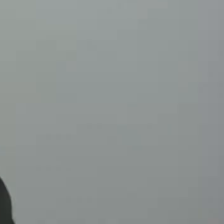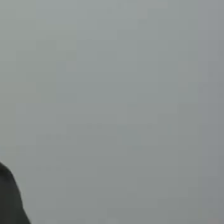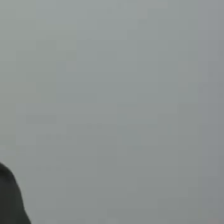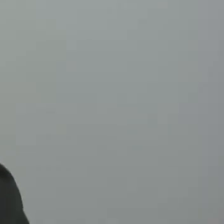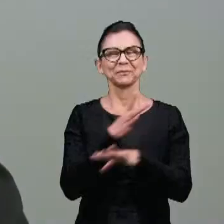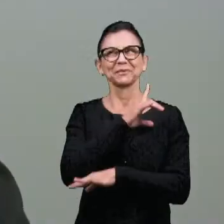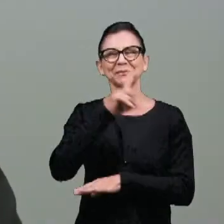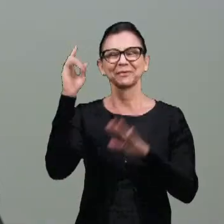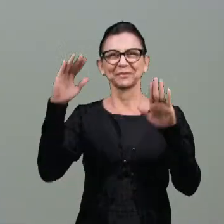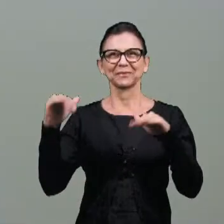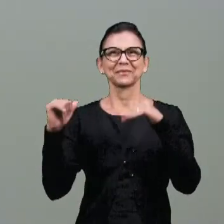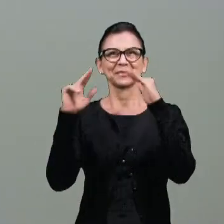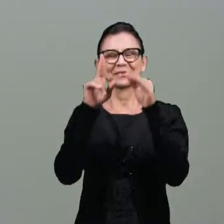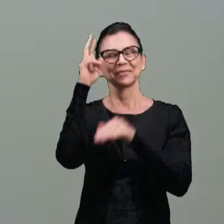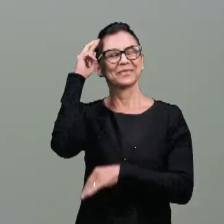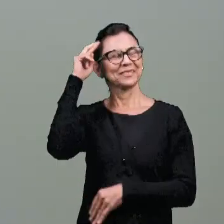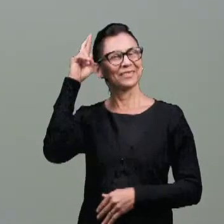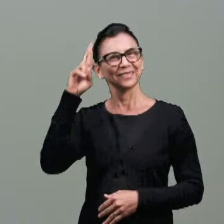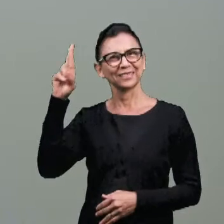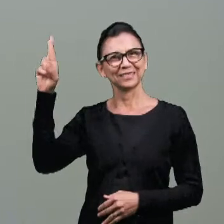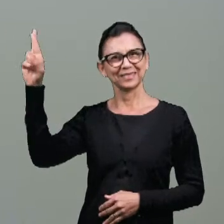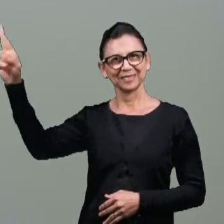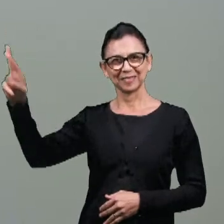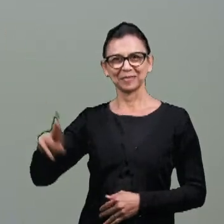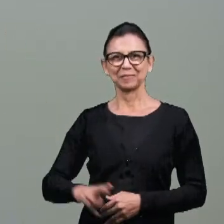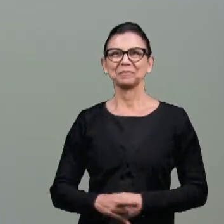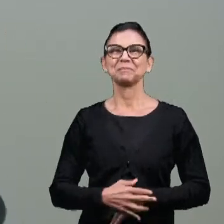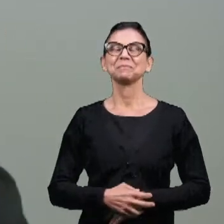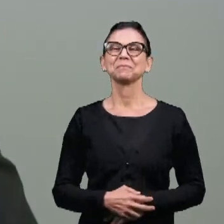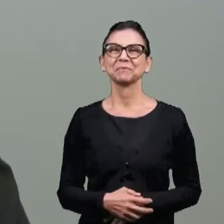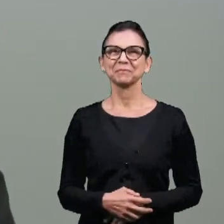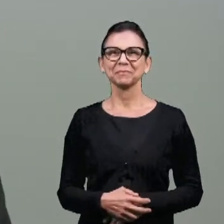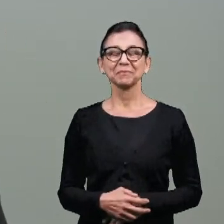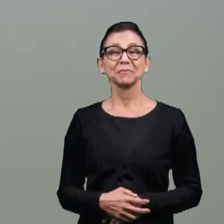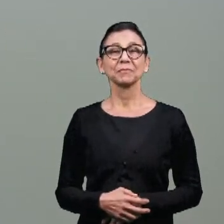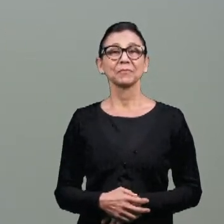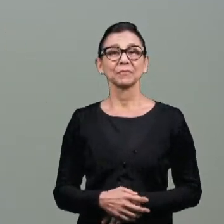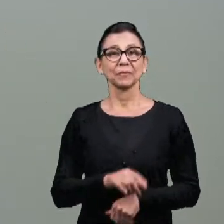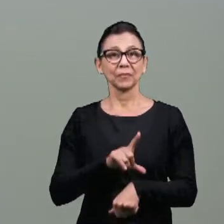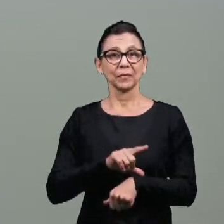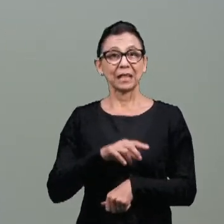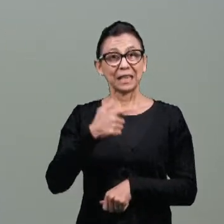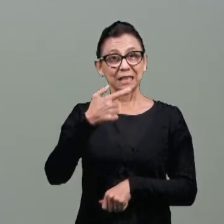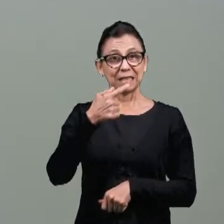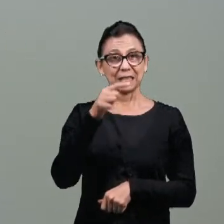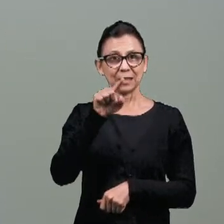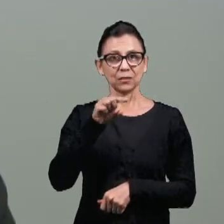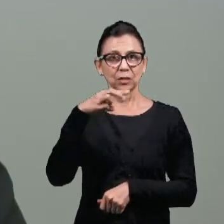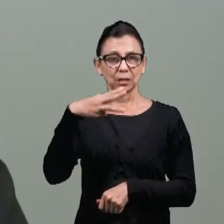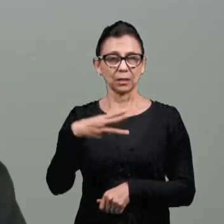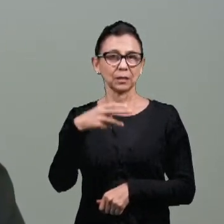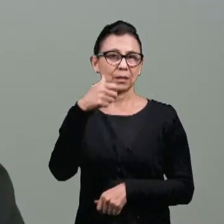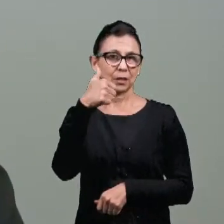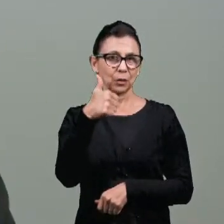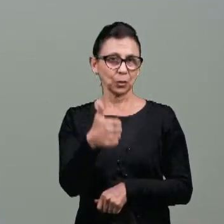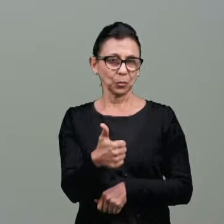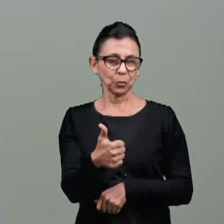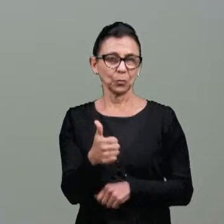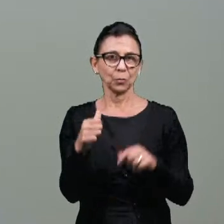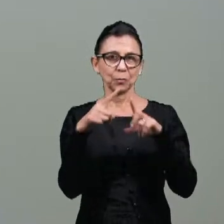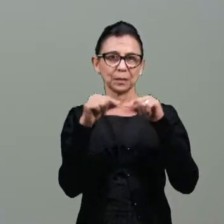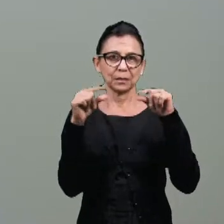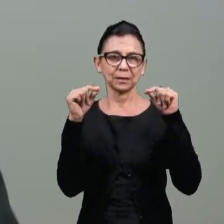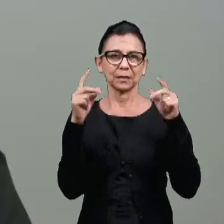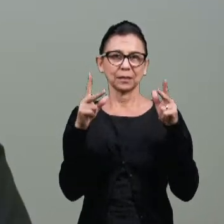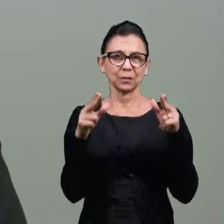Deus, louvado seja o nome do Senhor. Muito bem. 7h31, 19 horas mais 31 minutos, horário de Brasília. E a